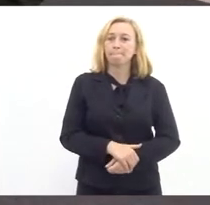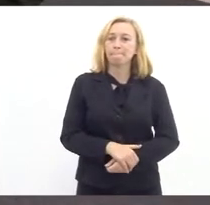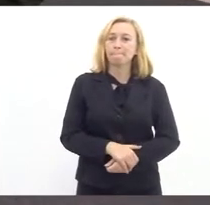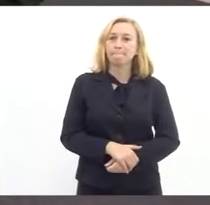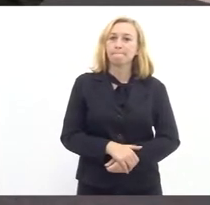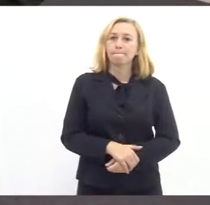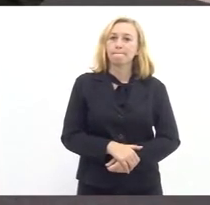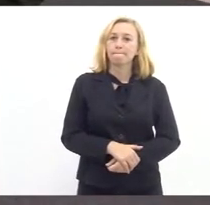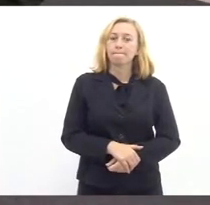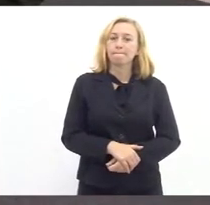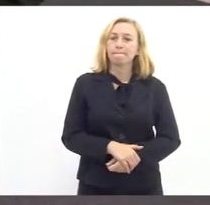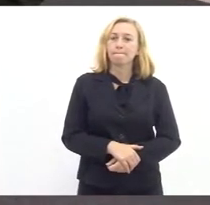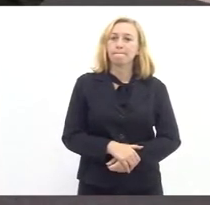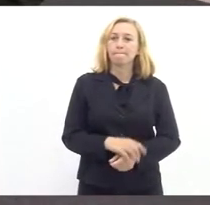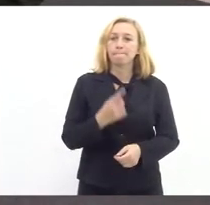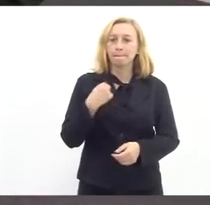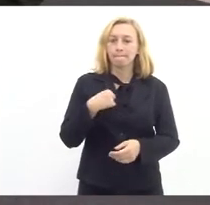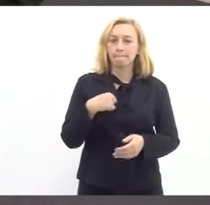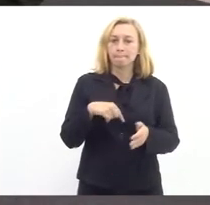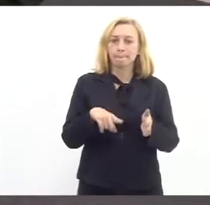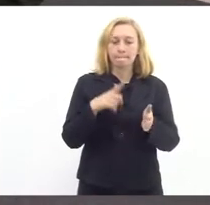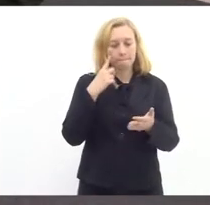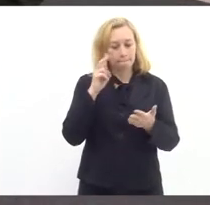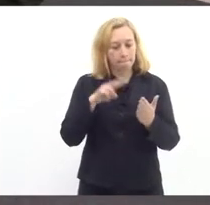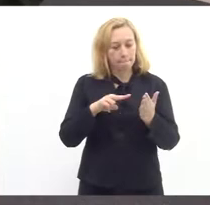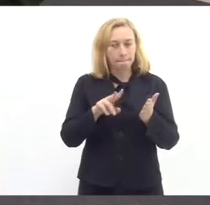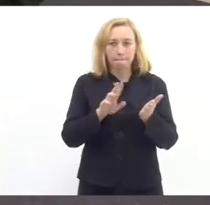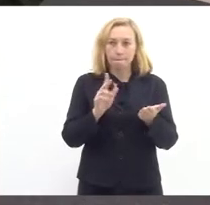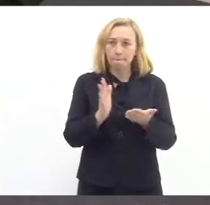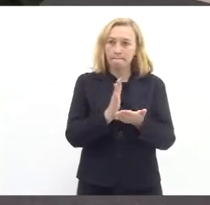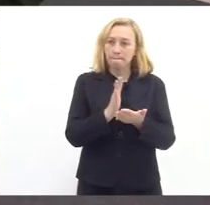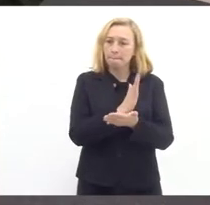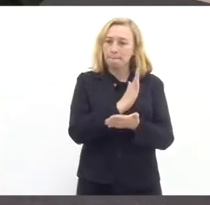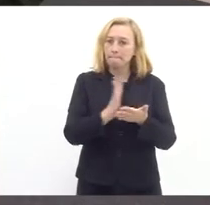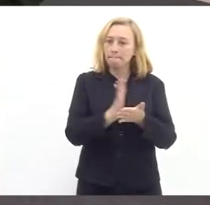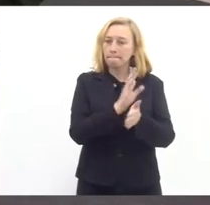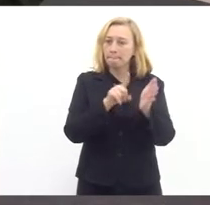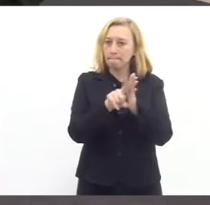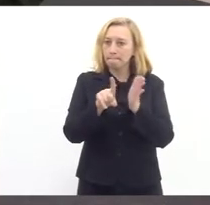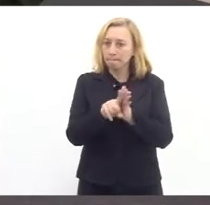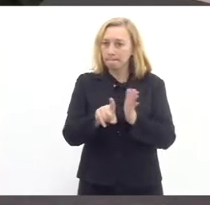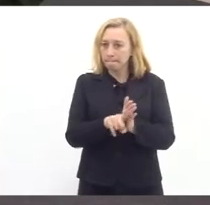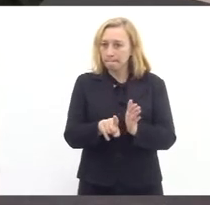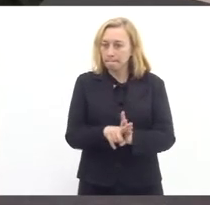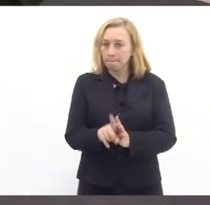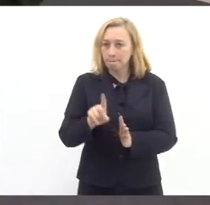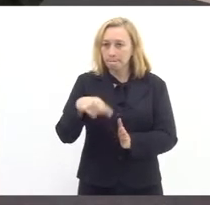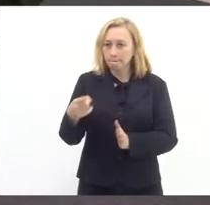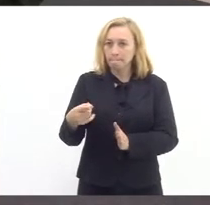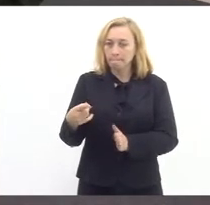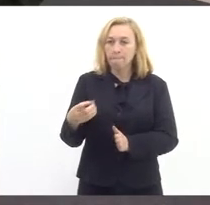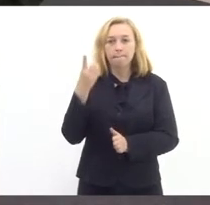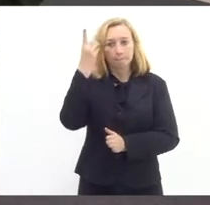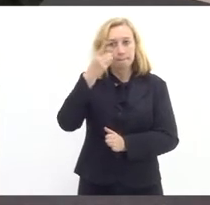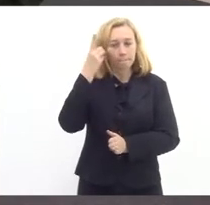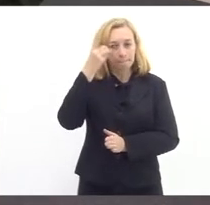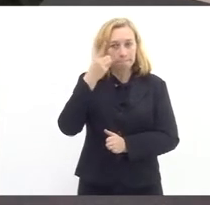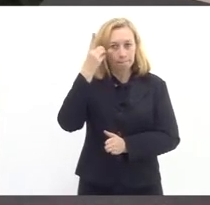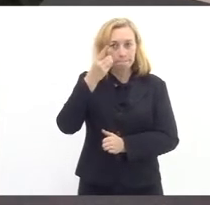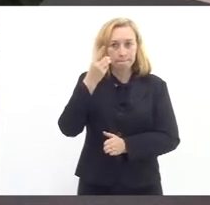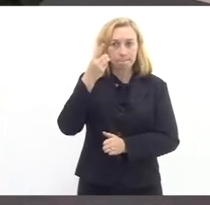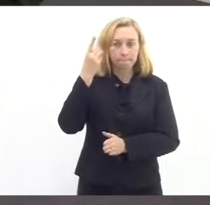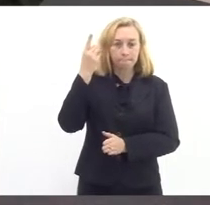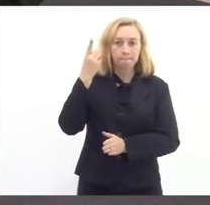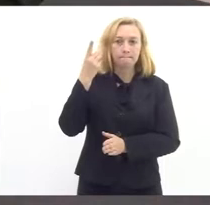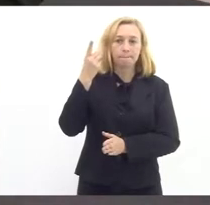Eu vou formular aqui algumas perguntas e depois eu vou abrir aqui para os nobres deputados. Está escrito o deputado Eleomar Coelho,